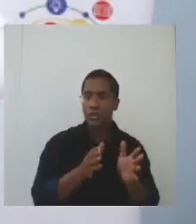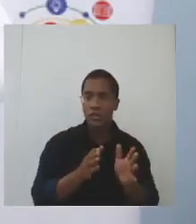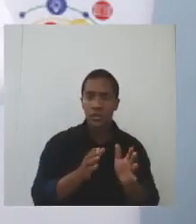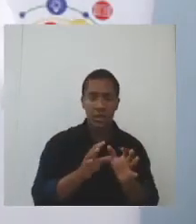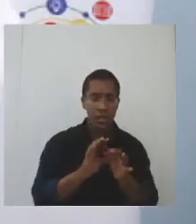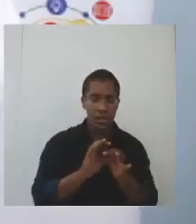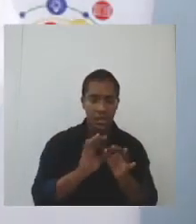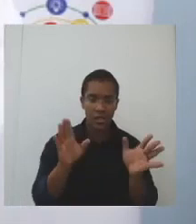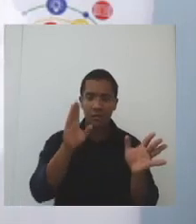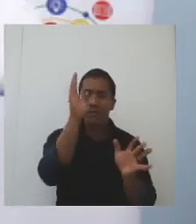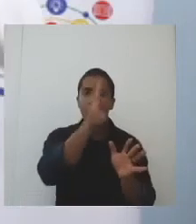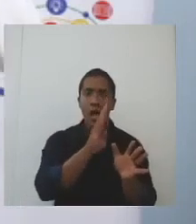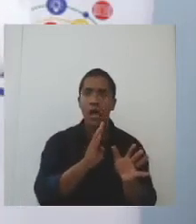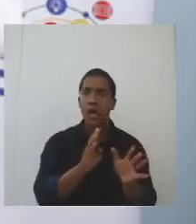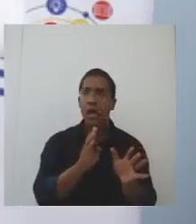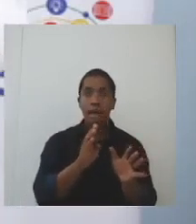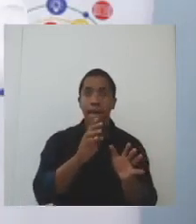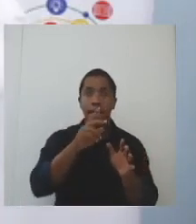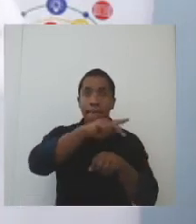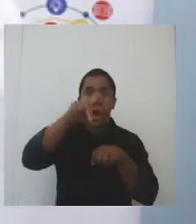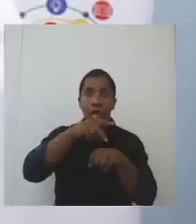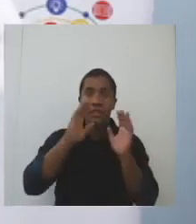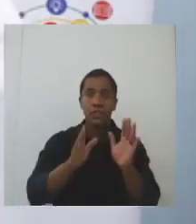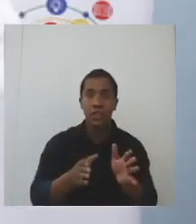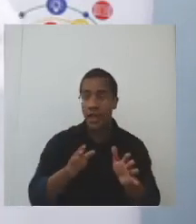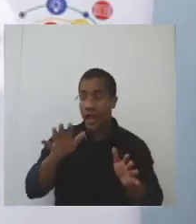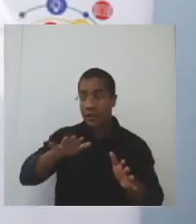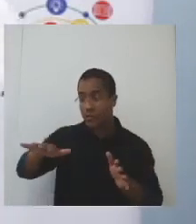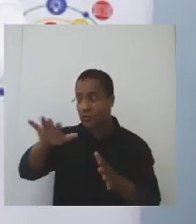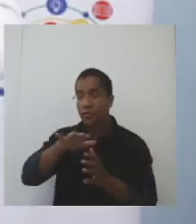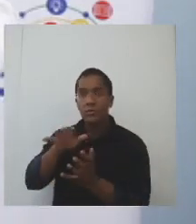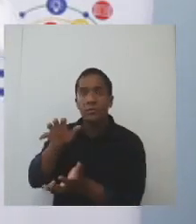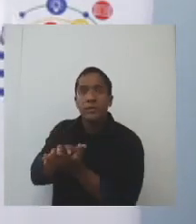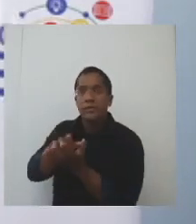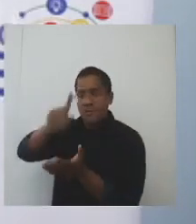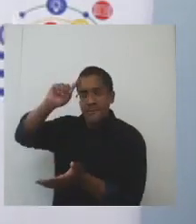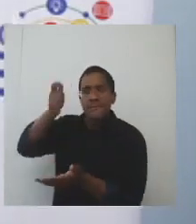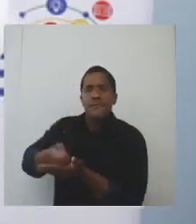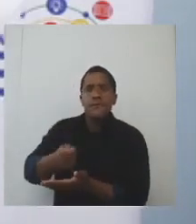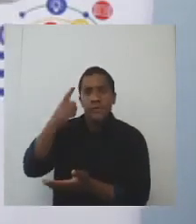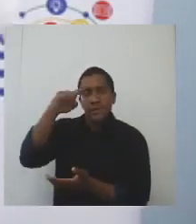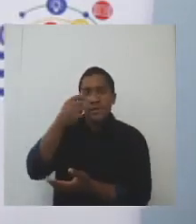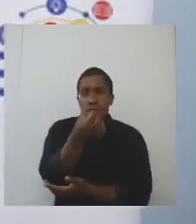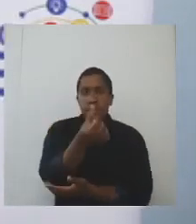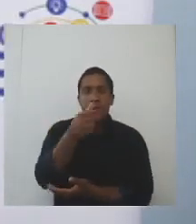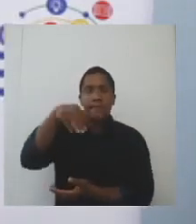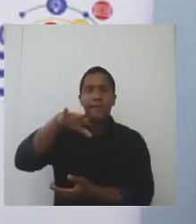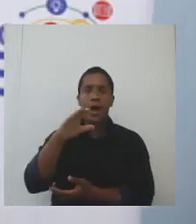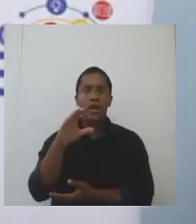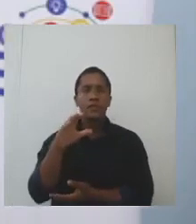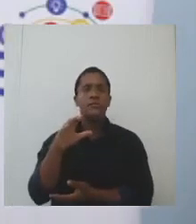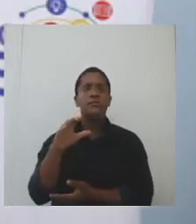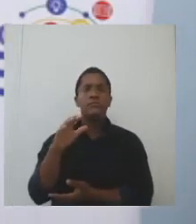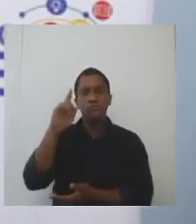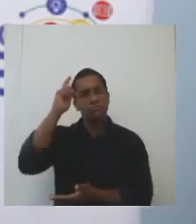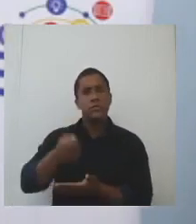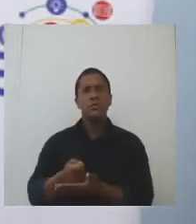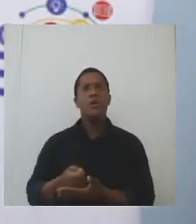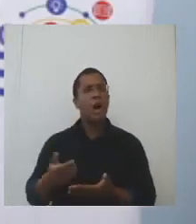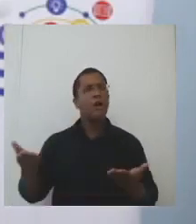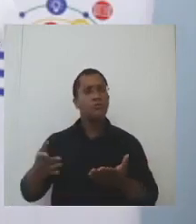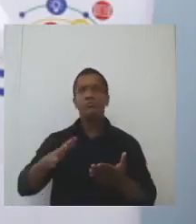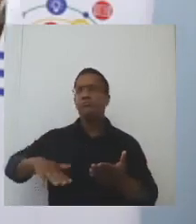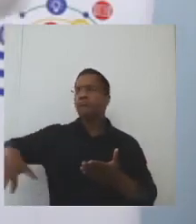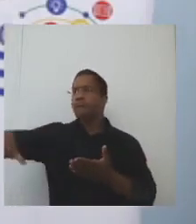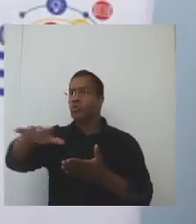livre e independente. O que é que o povo de Pernambuco decide fazer no dia 6 de março? Lutar para se tornar também uma